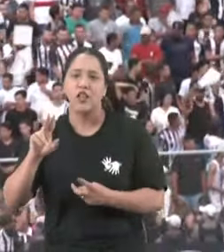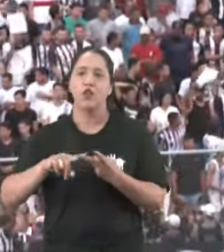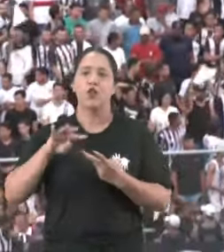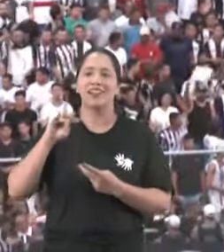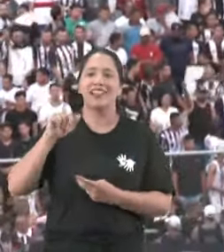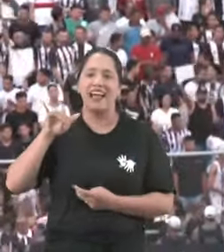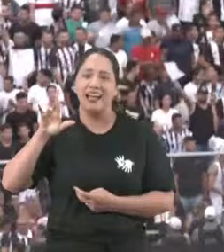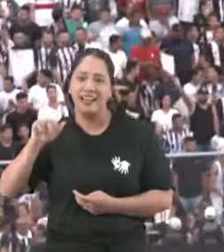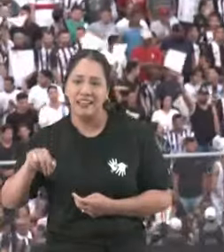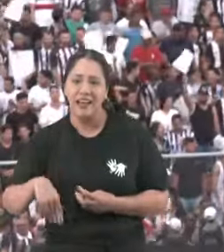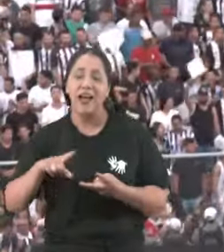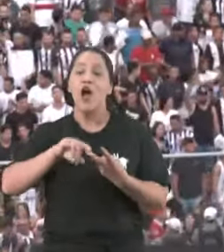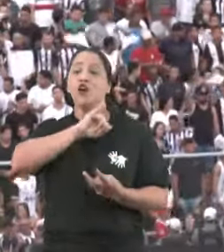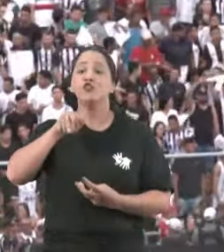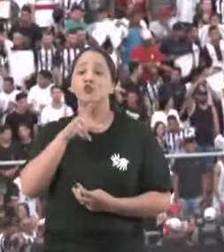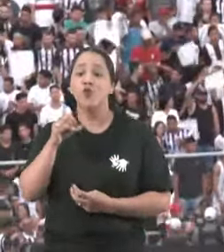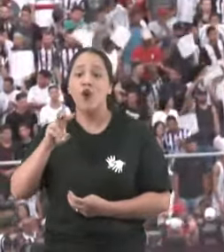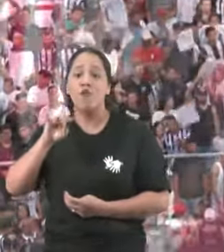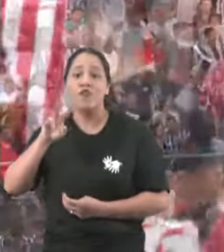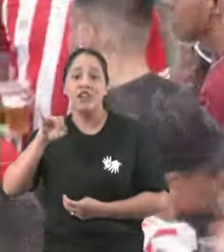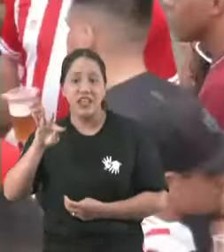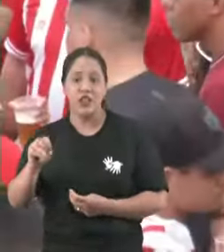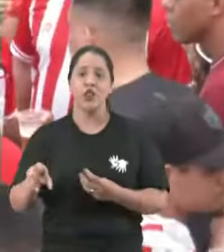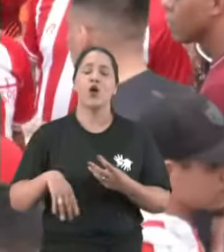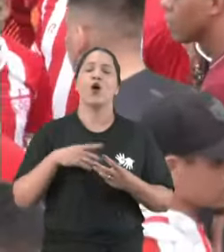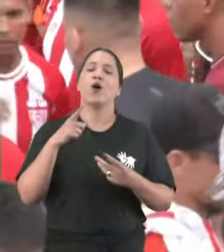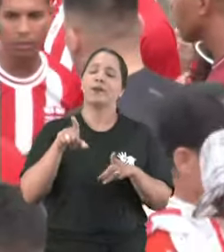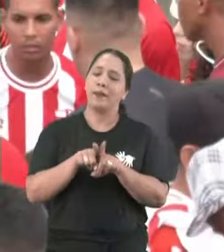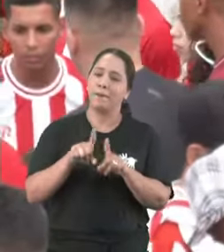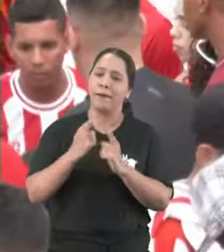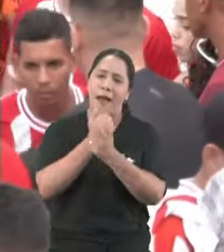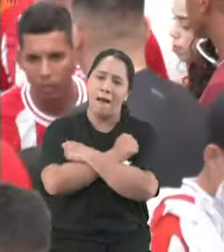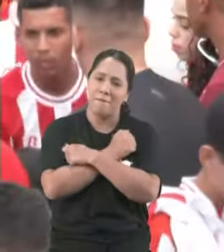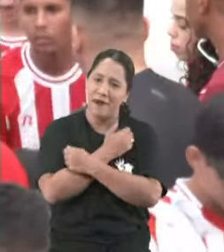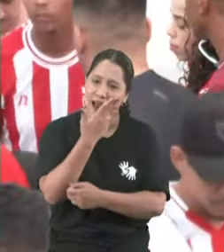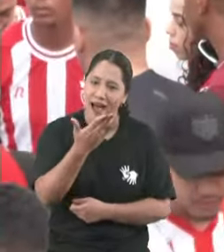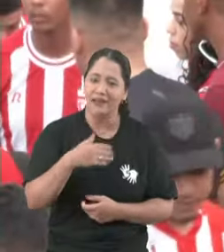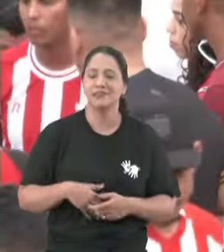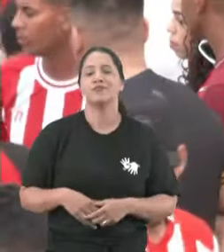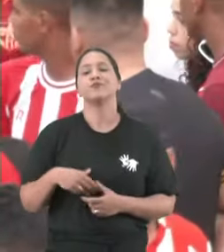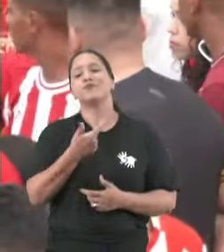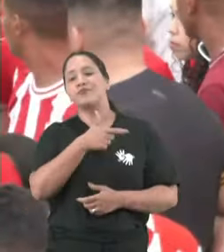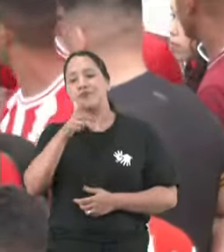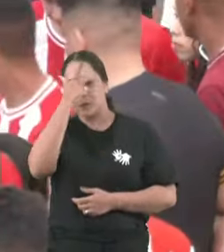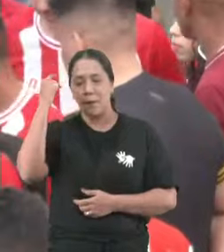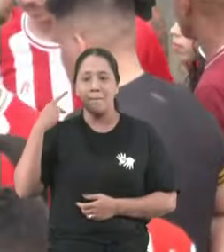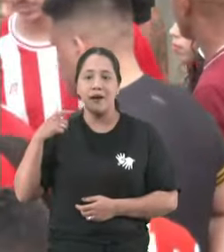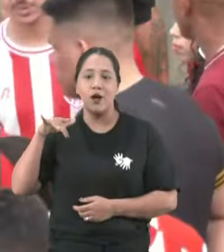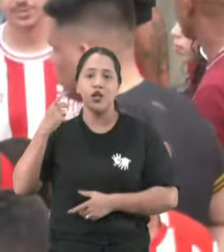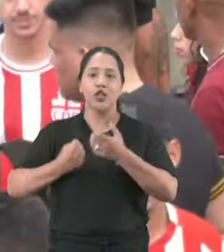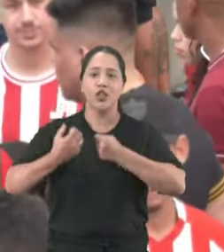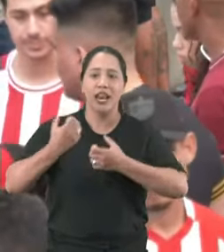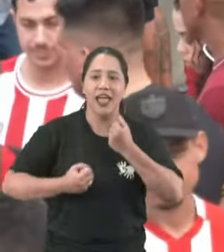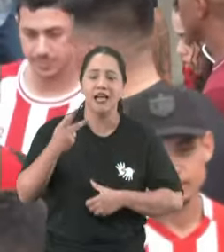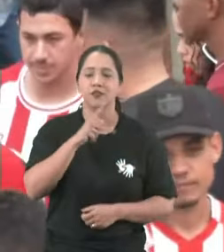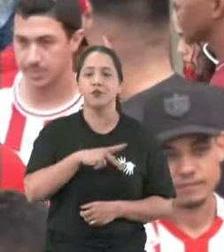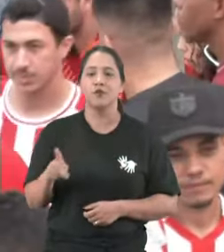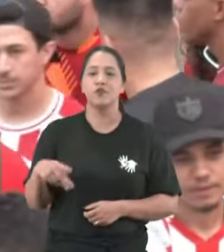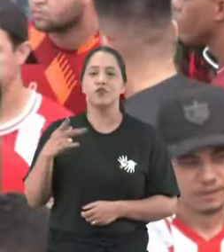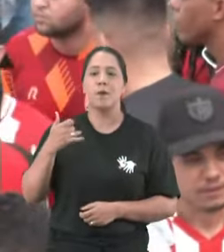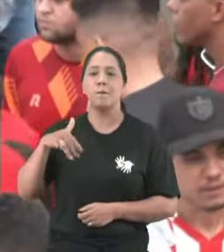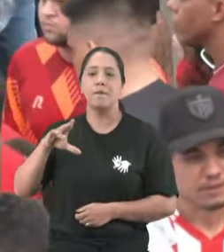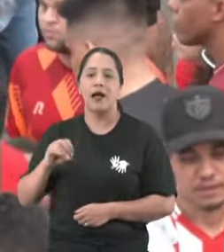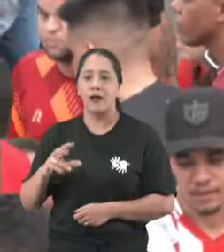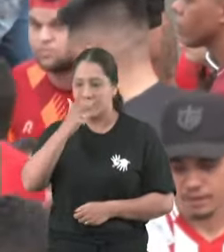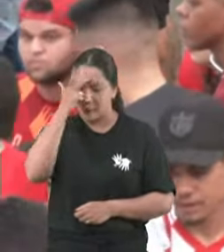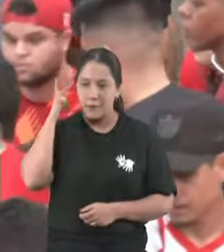Melo, João Vitor, da Nova Jovem, aquele abraço para ele. O nosso querido Paulinho do Leite, professor Paulinho Moraes, a galera do